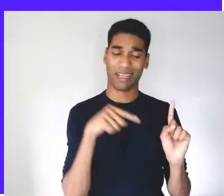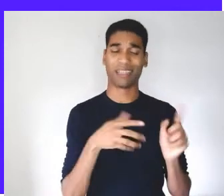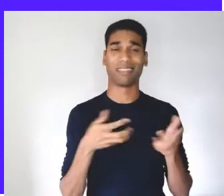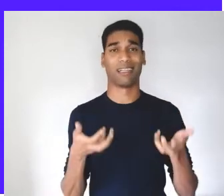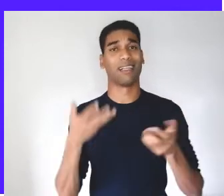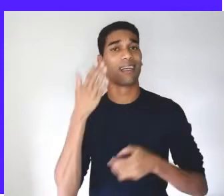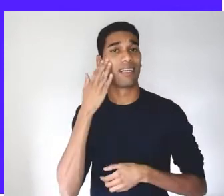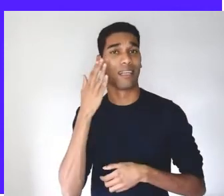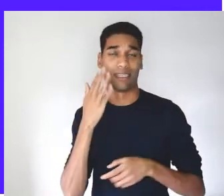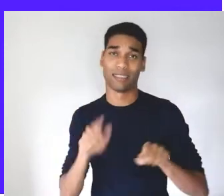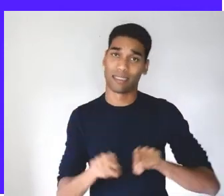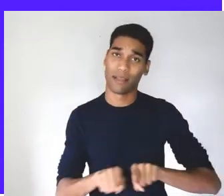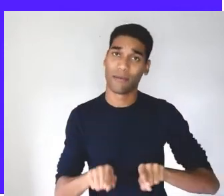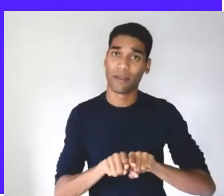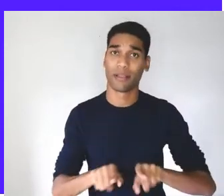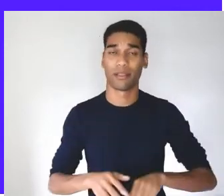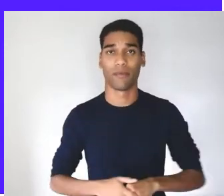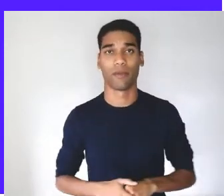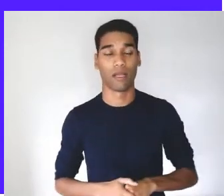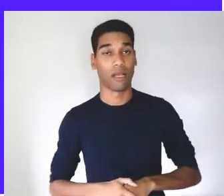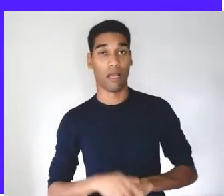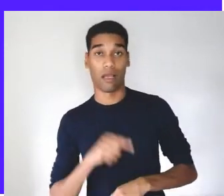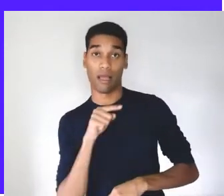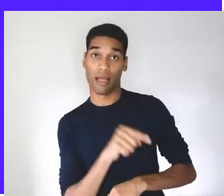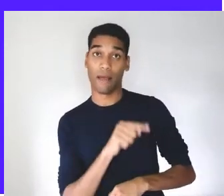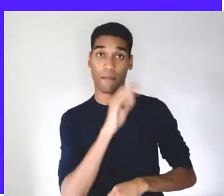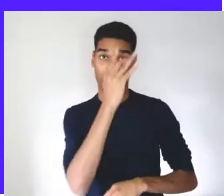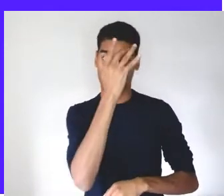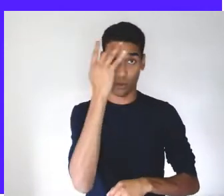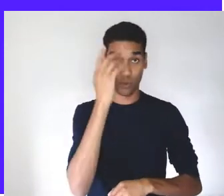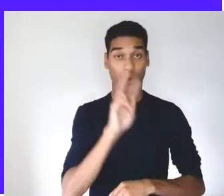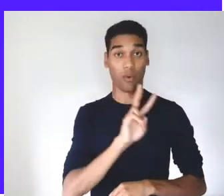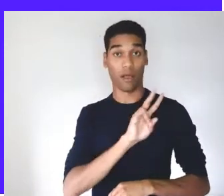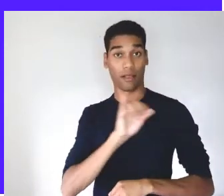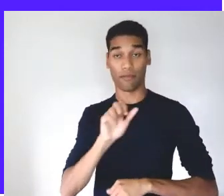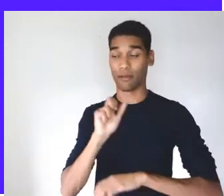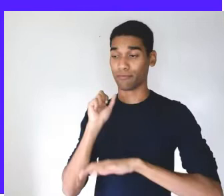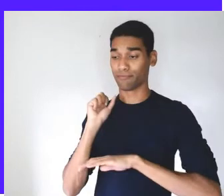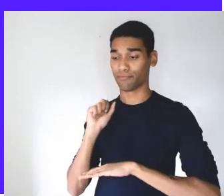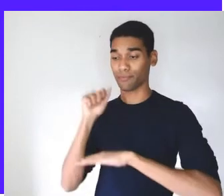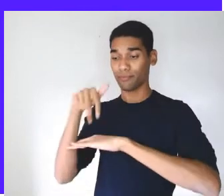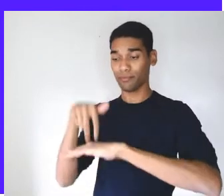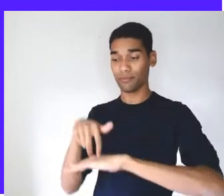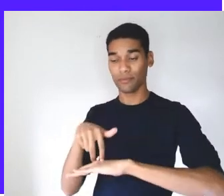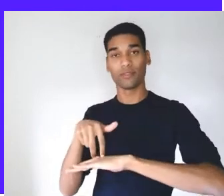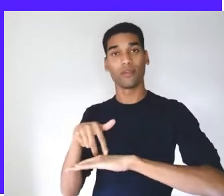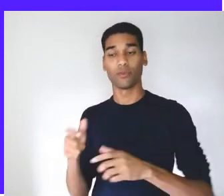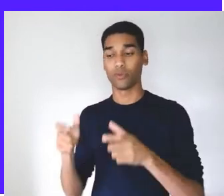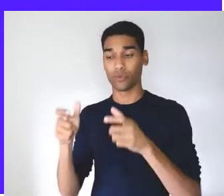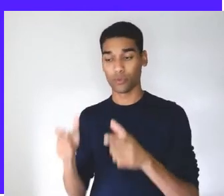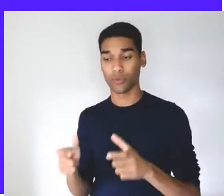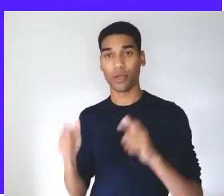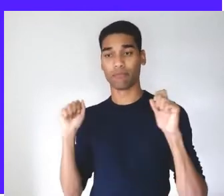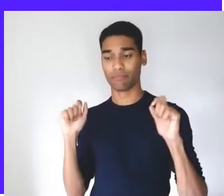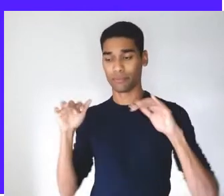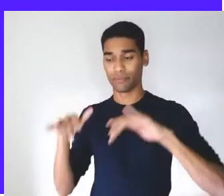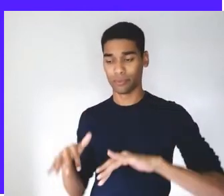o jornalista ou a jornalista que vai sair dali e que vai para um encontro, né, de mulheres, ou que vai